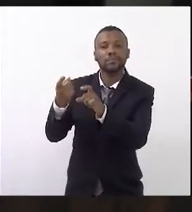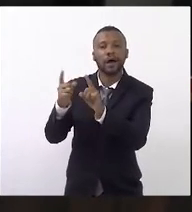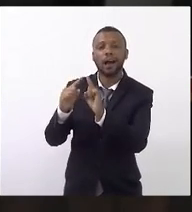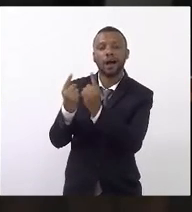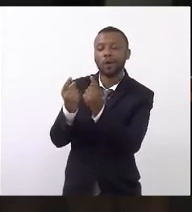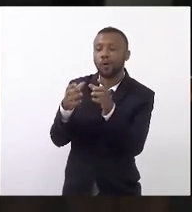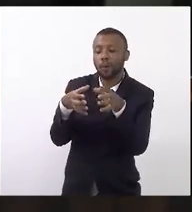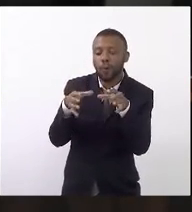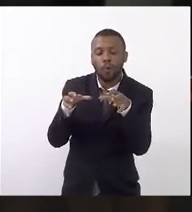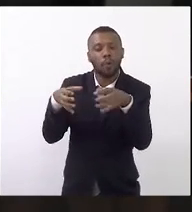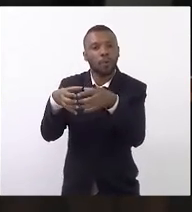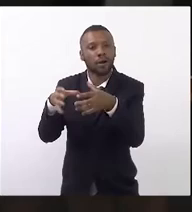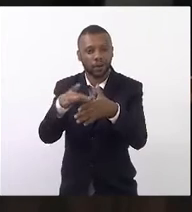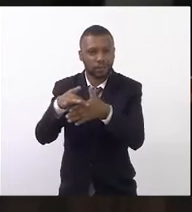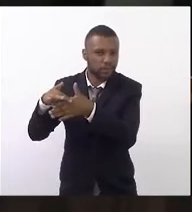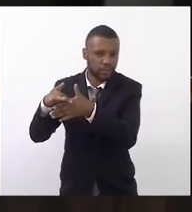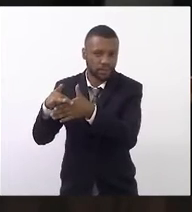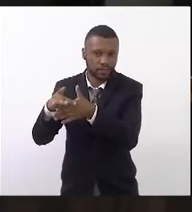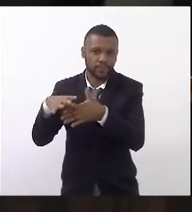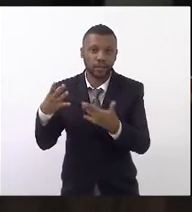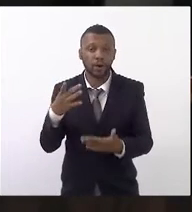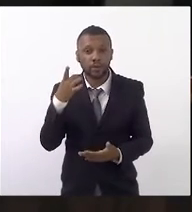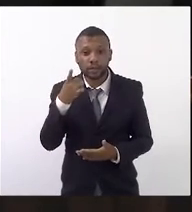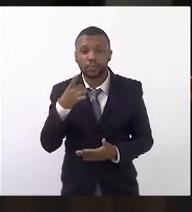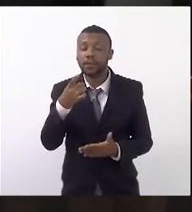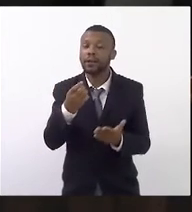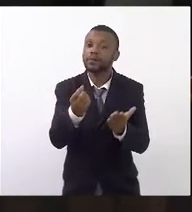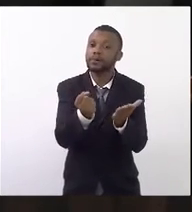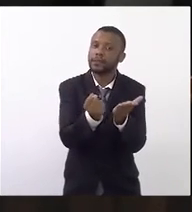Queria, deputado Samuel, deputado